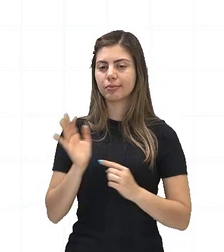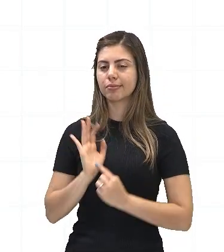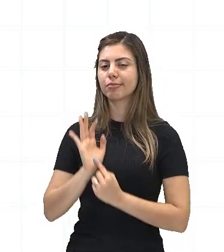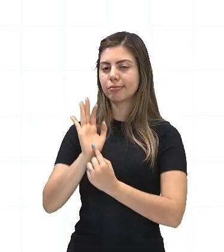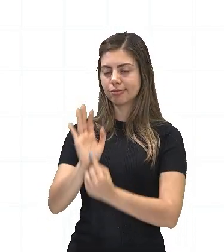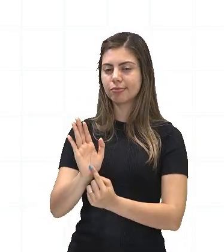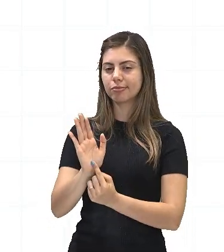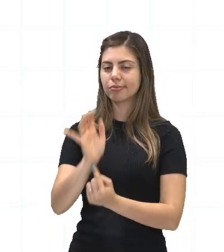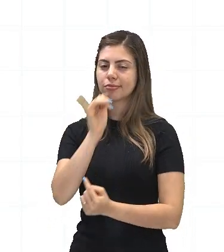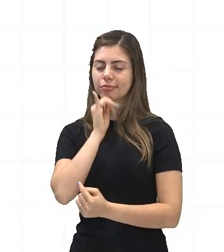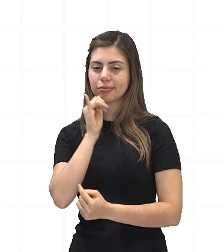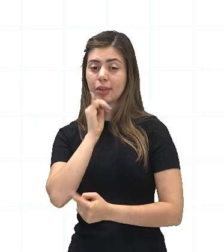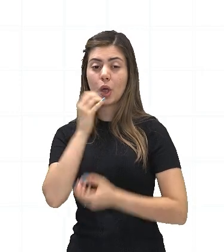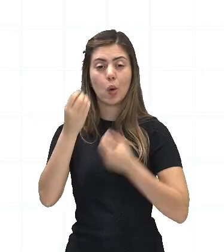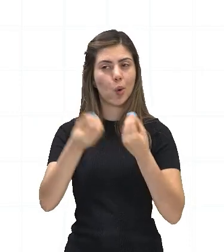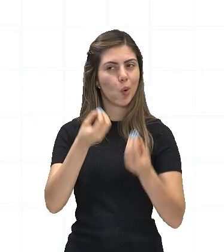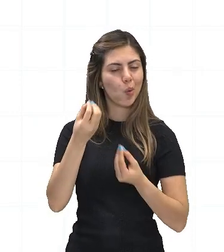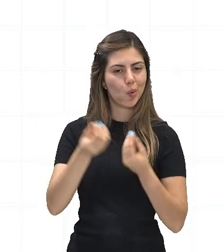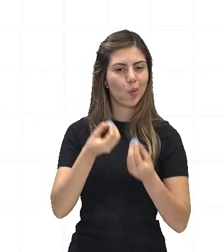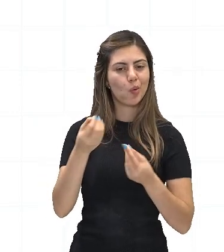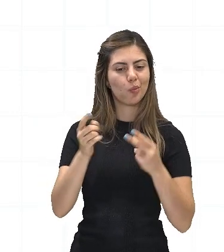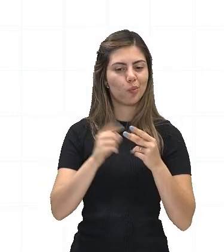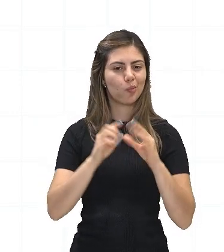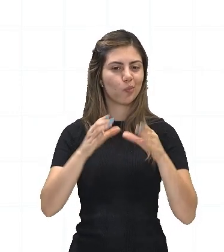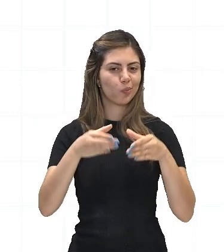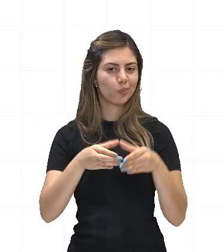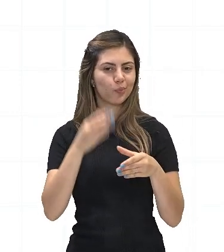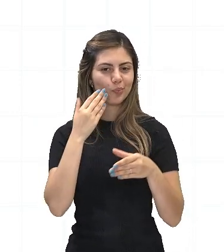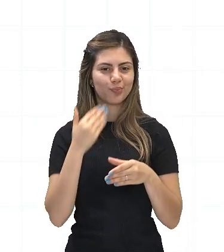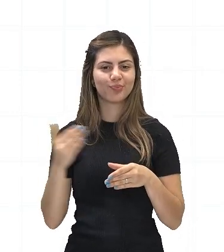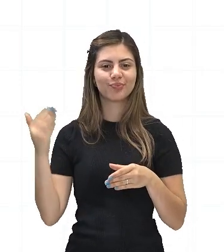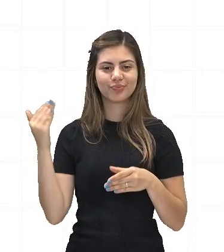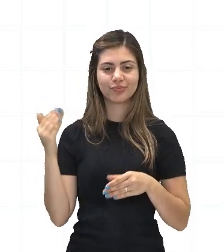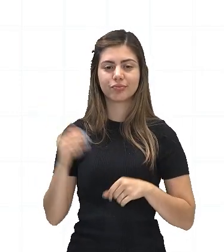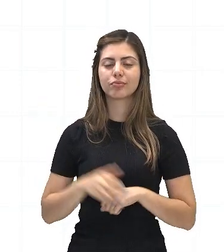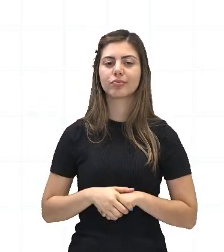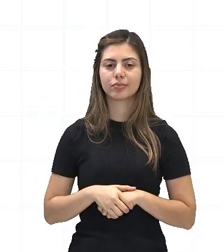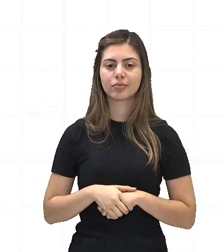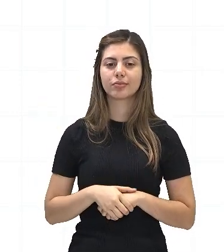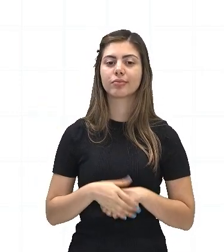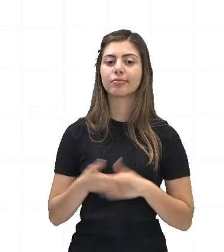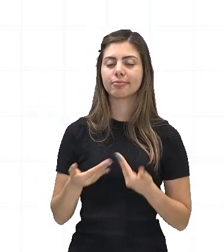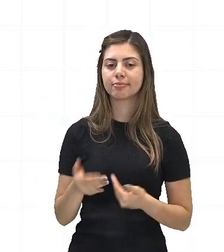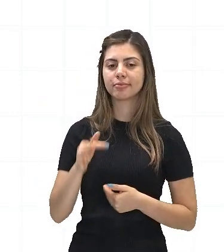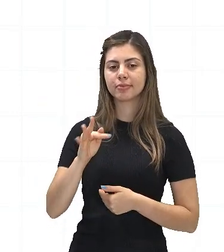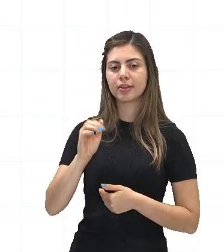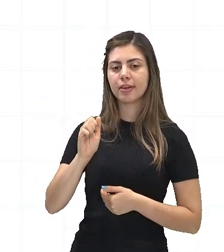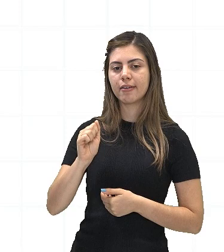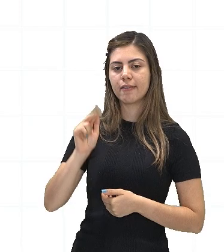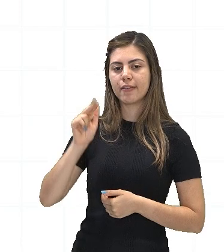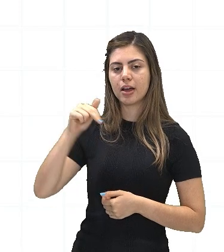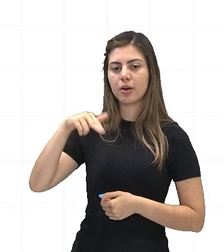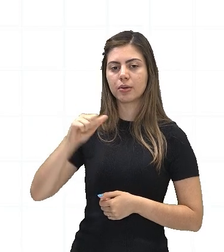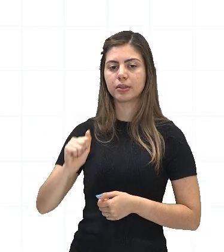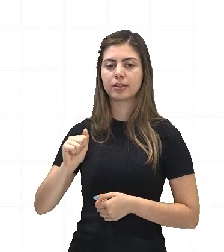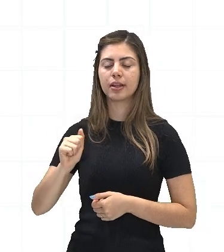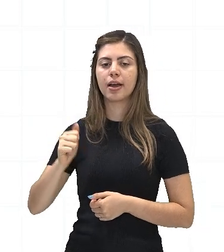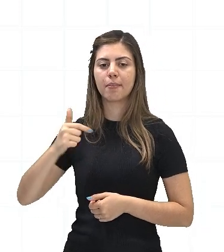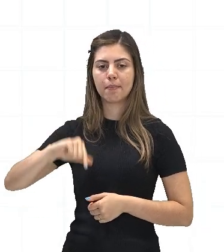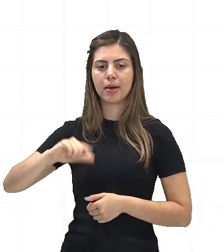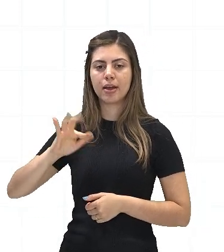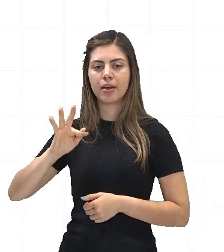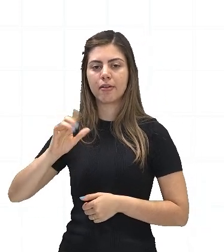um exemplo disto. É isso mesmo, vamos observar um exemplo. Olhem aí, fauna e flora